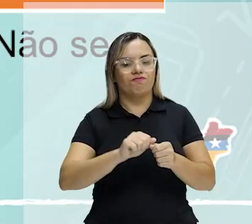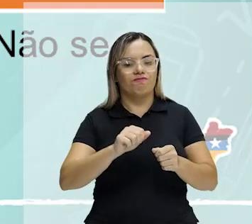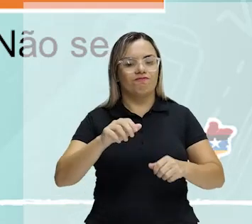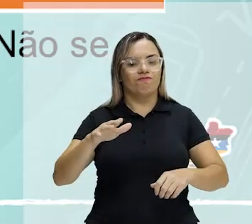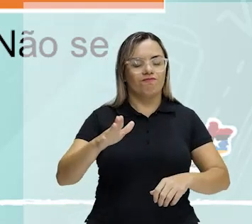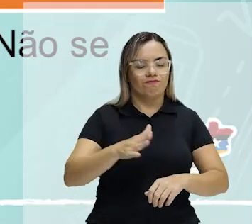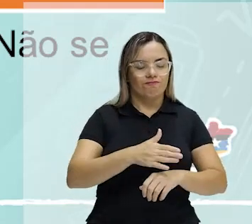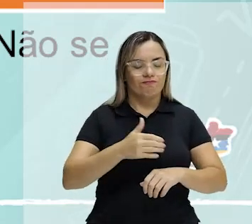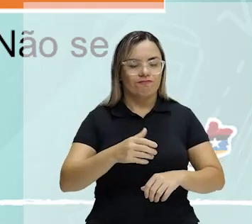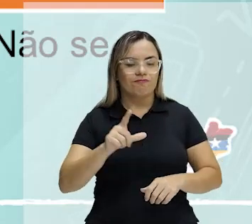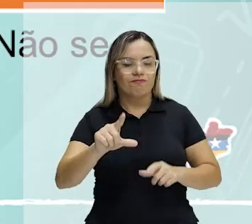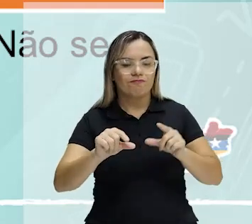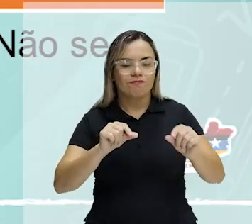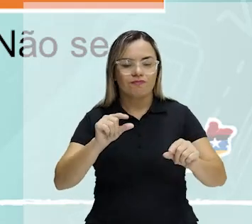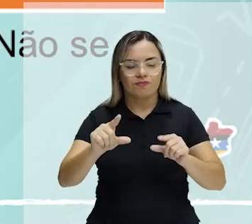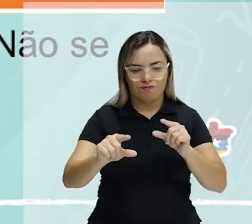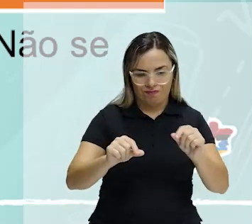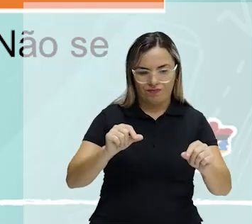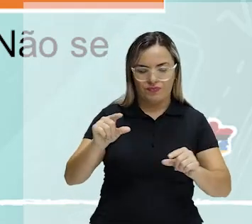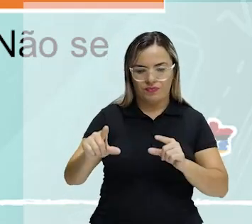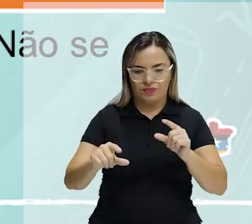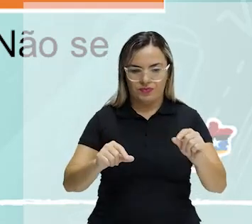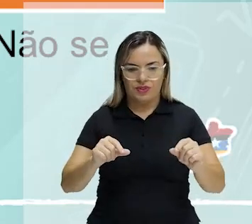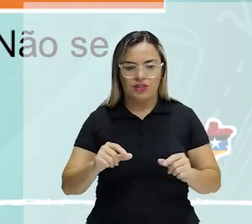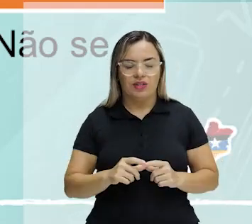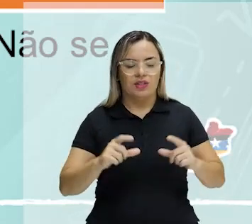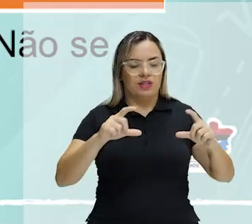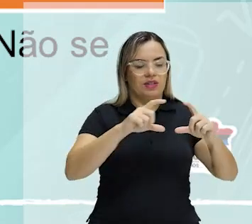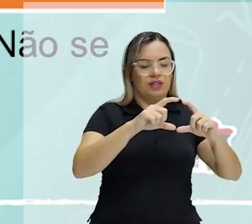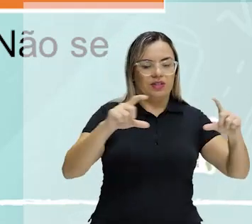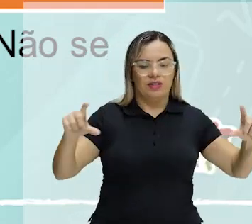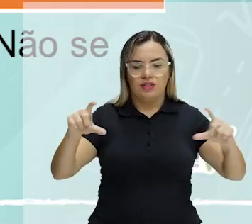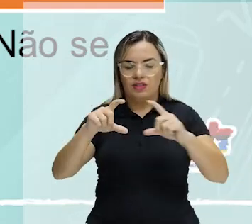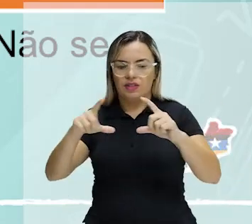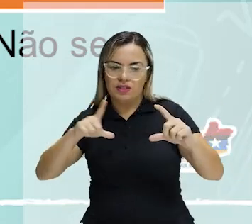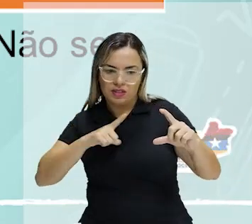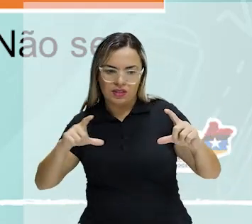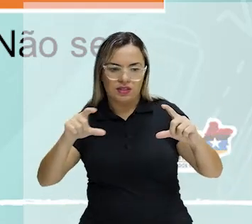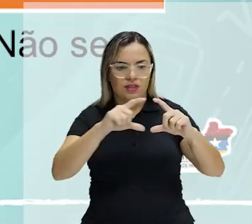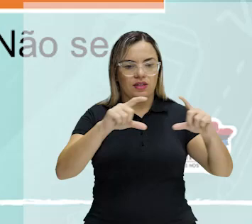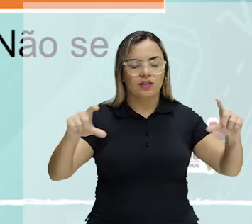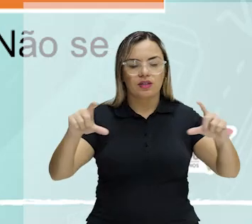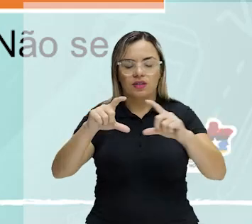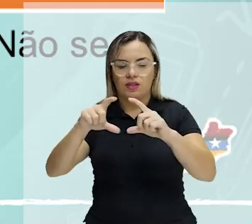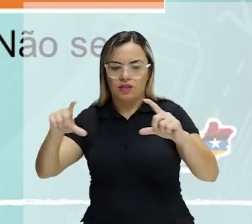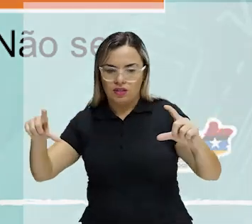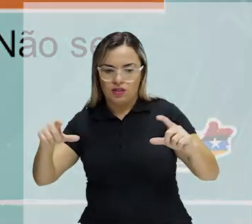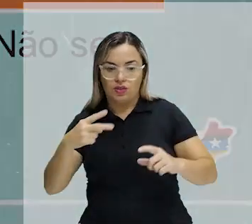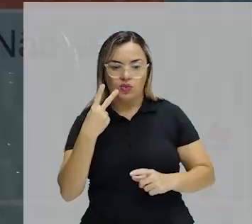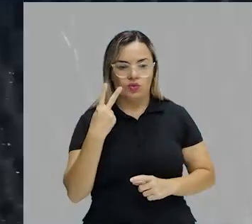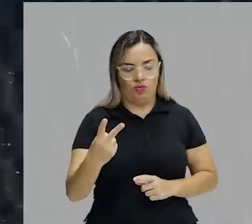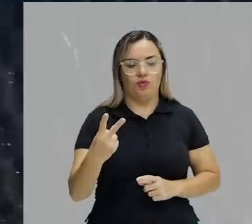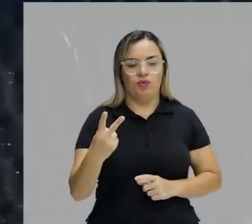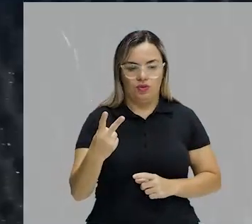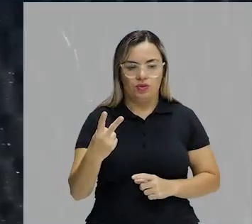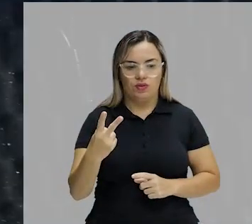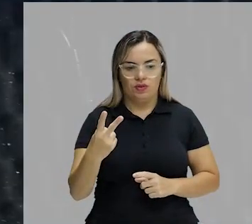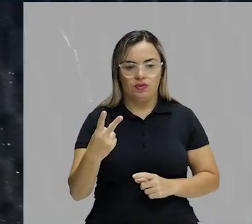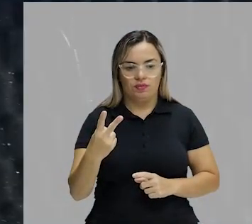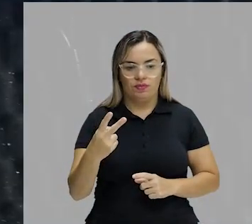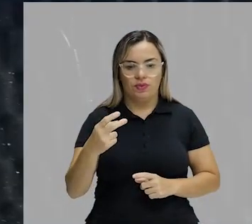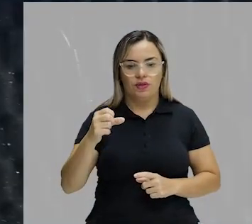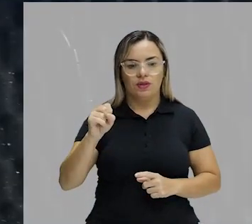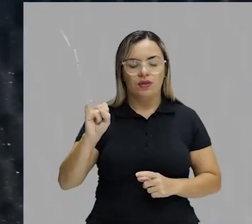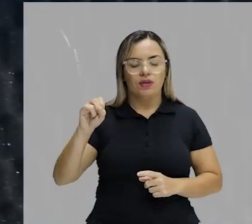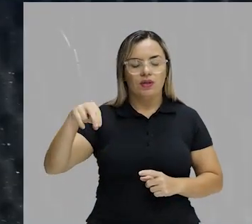opção. É uma frase composta de 2 orações, onde uma delas é sindética